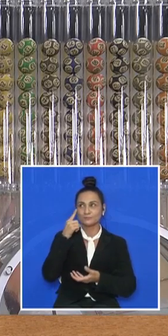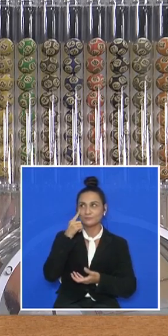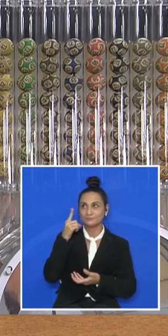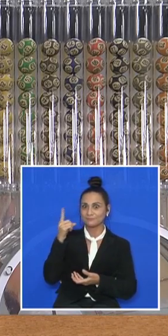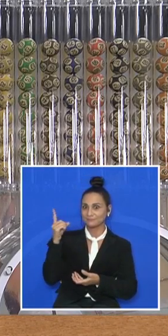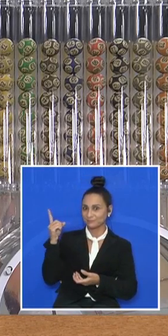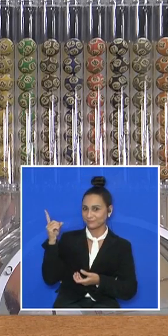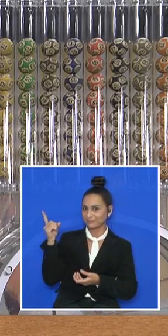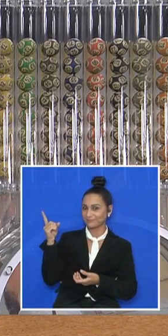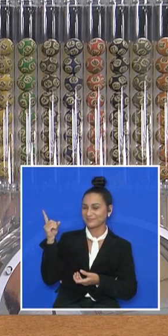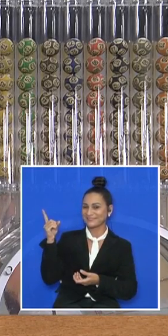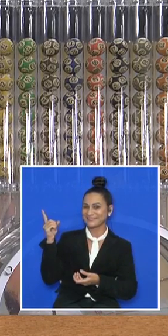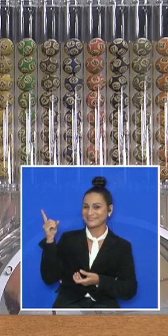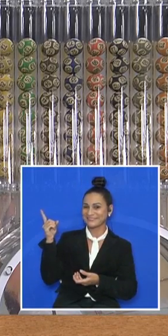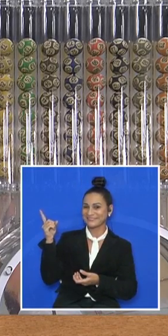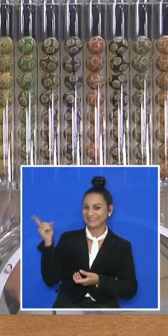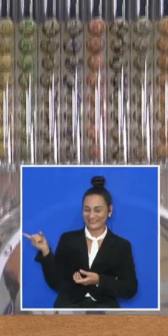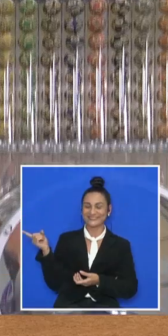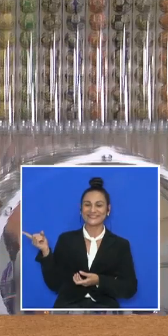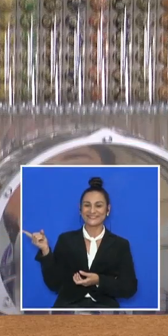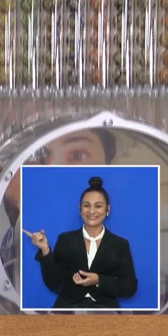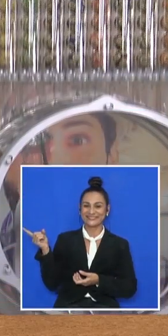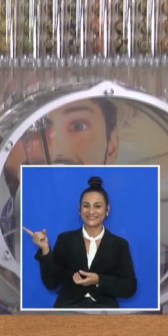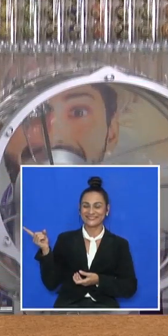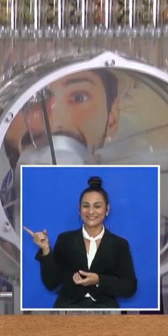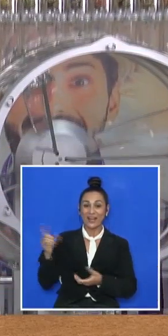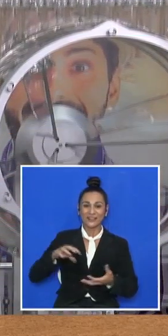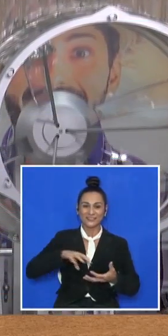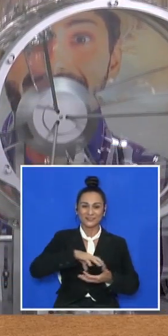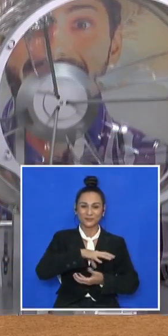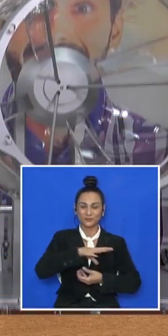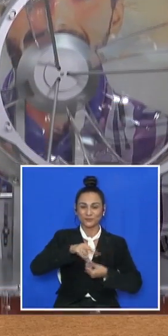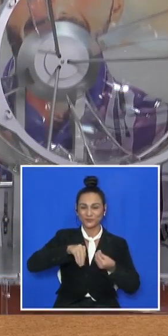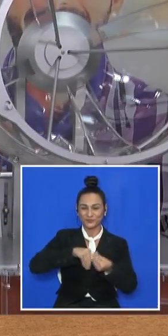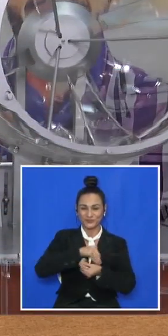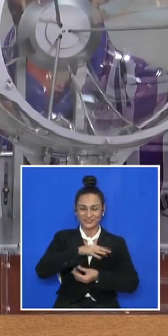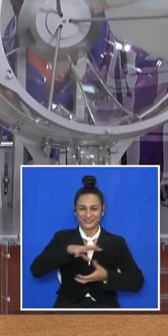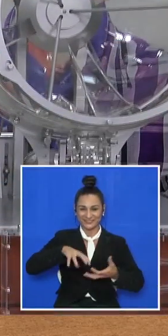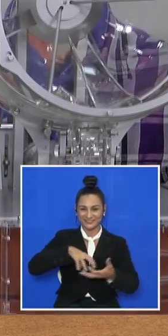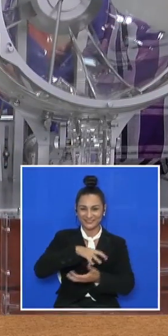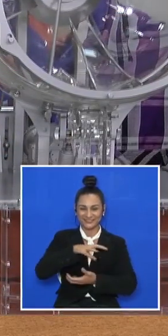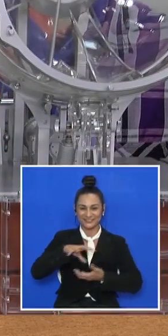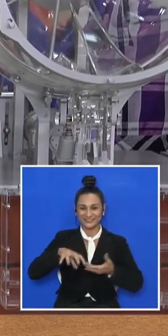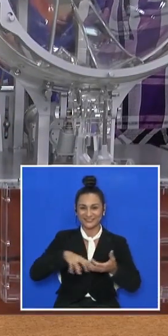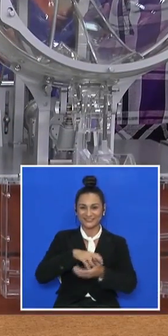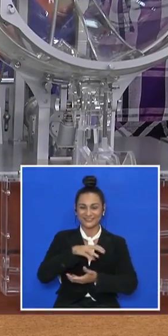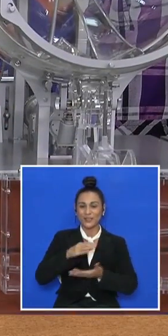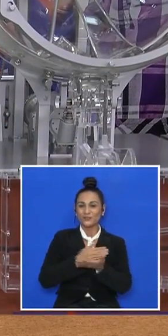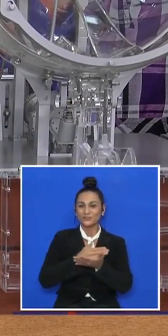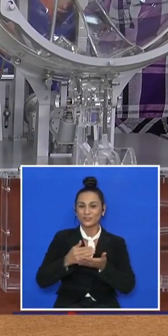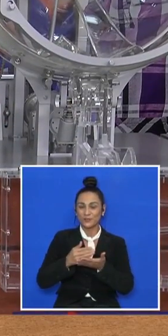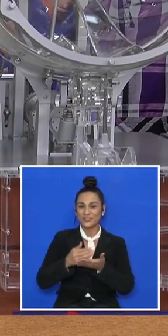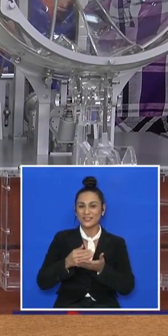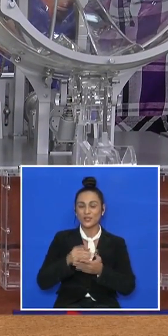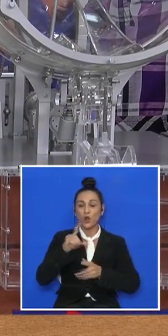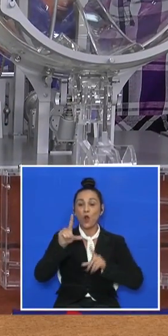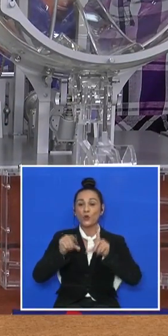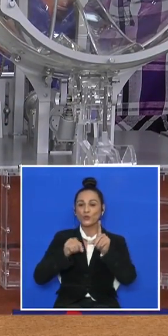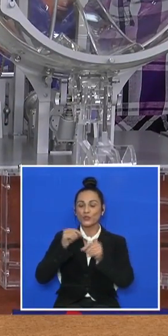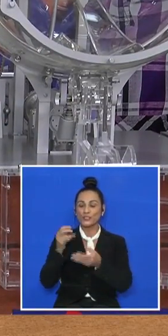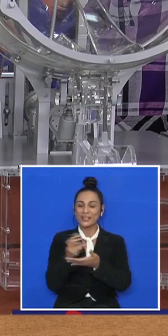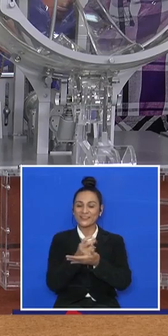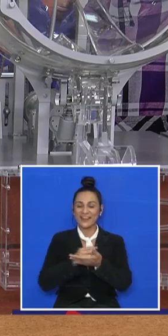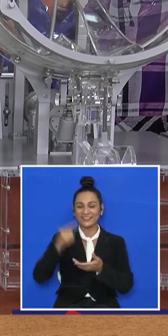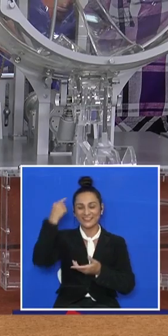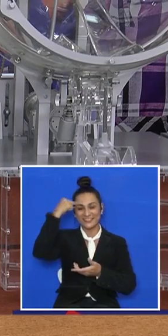posicionadas. Valendo! Globo girando, embaralhando as bolas, está começando o sorteio da Quina